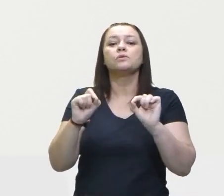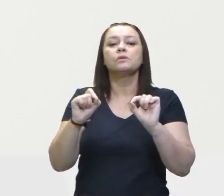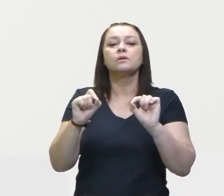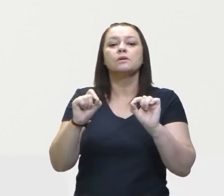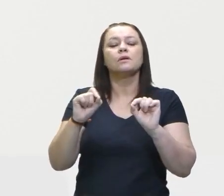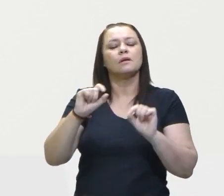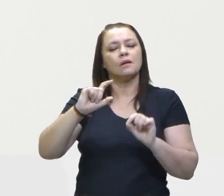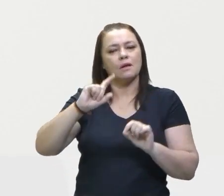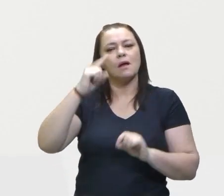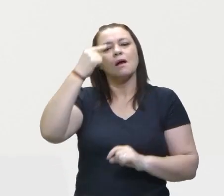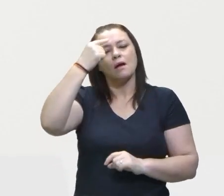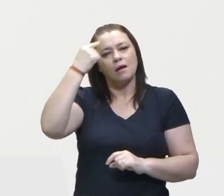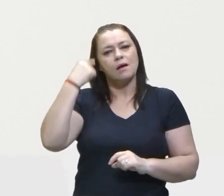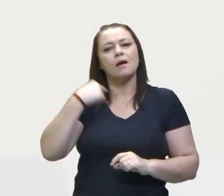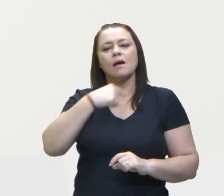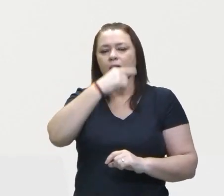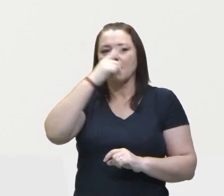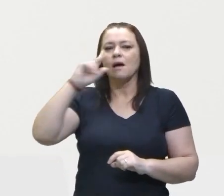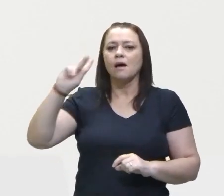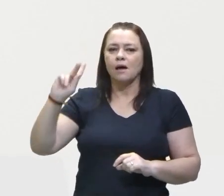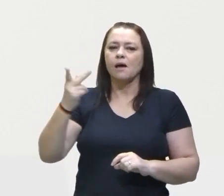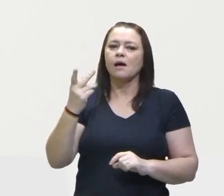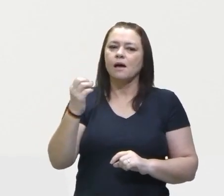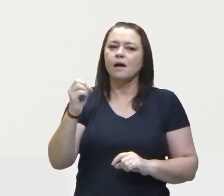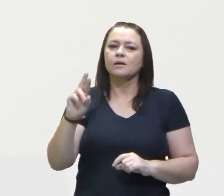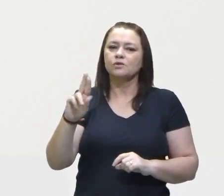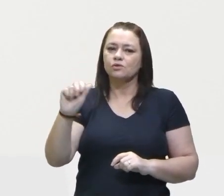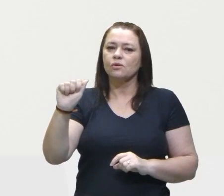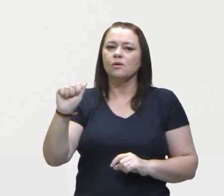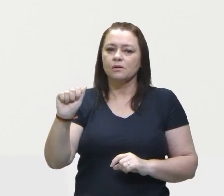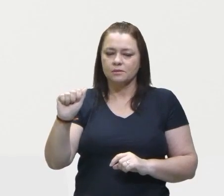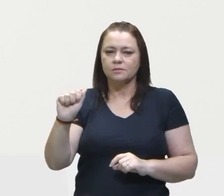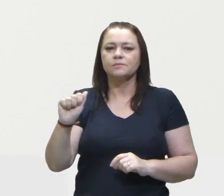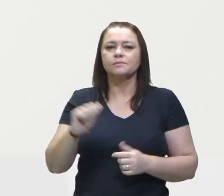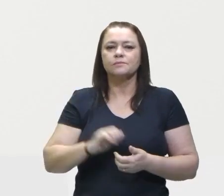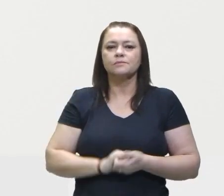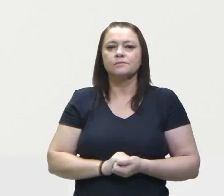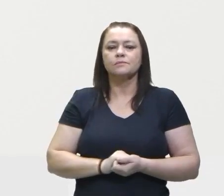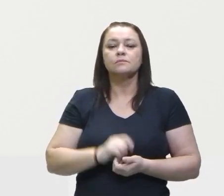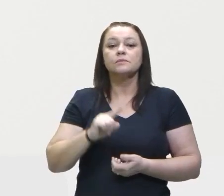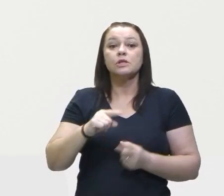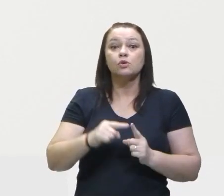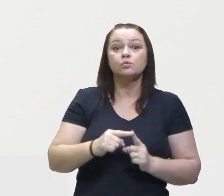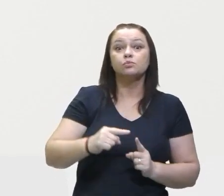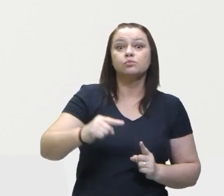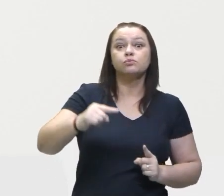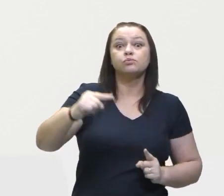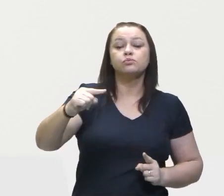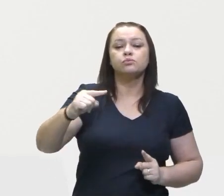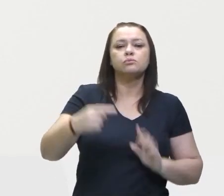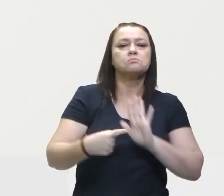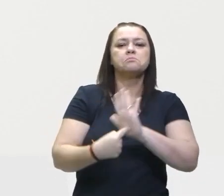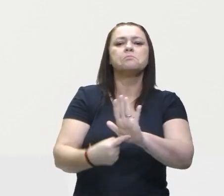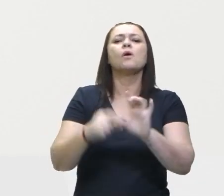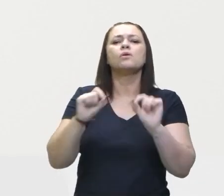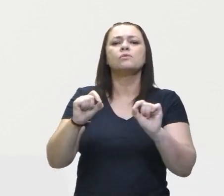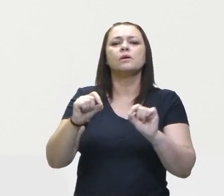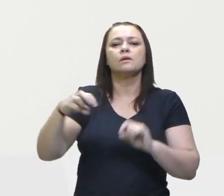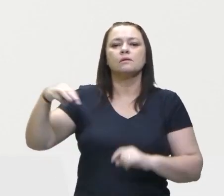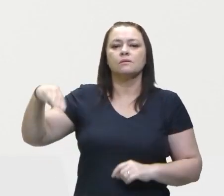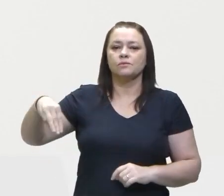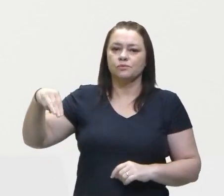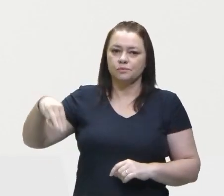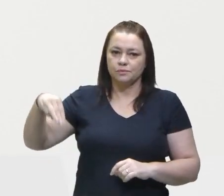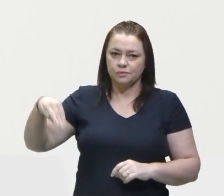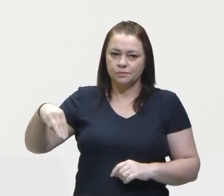Marca as horas. O ponteiro pequeno marca as horas. E o ponteiro grande? Os minutos. Muito